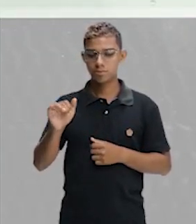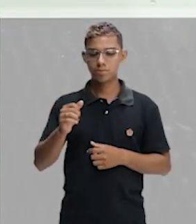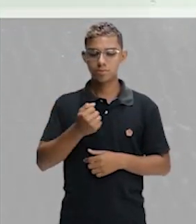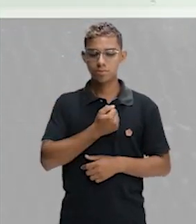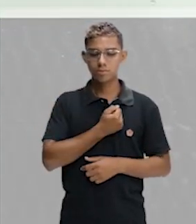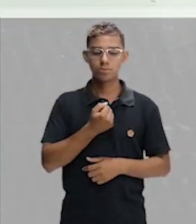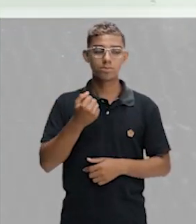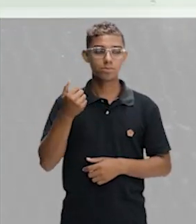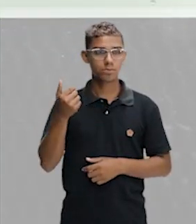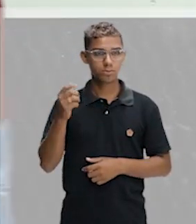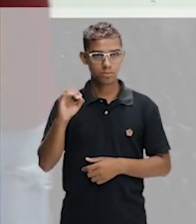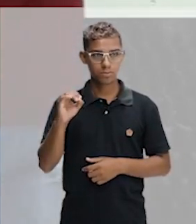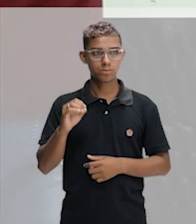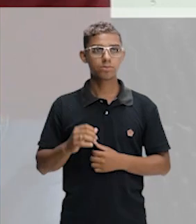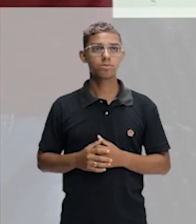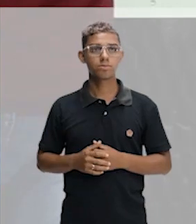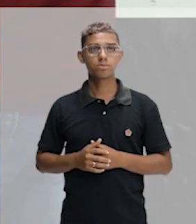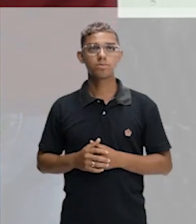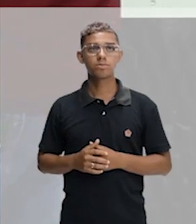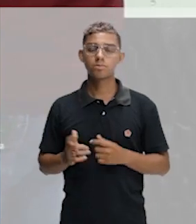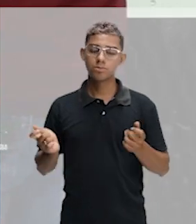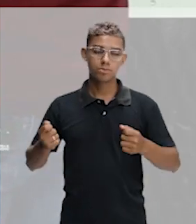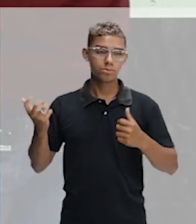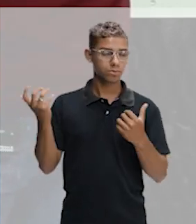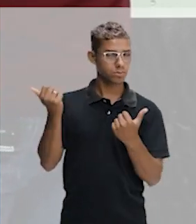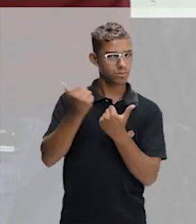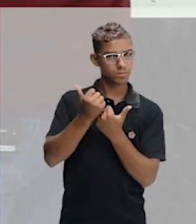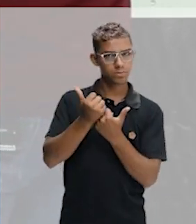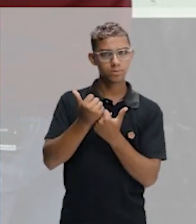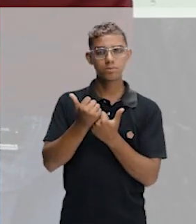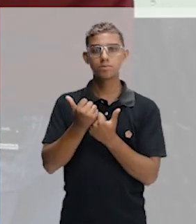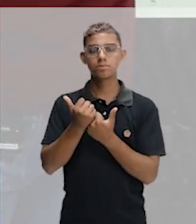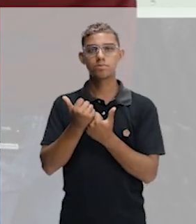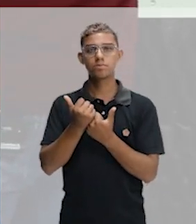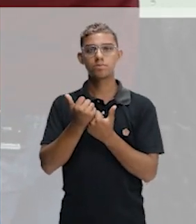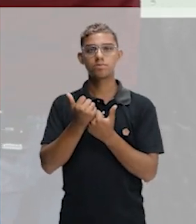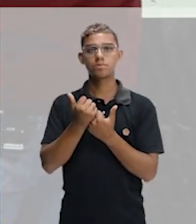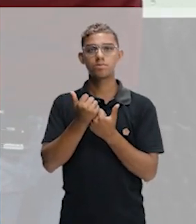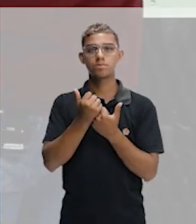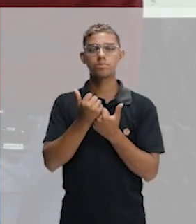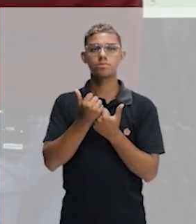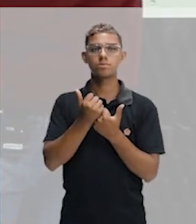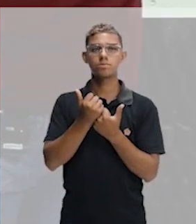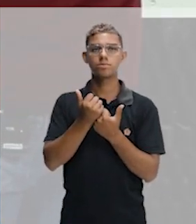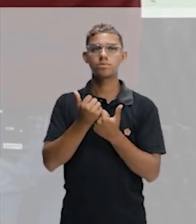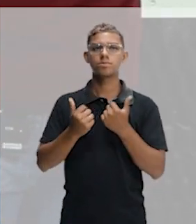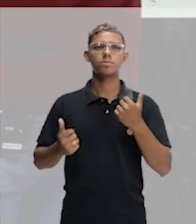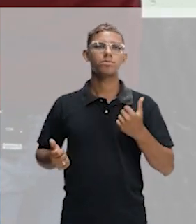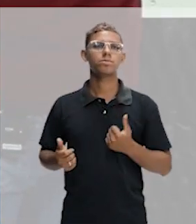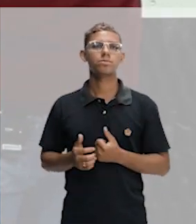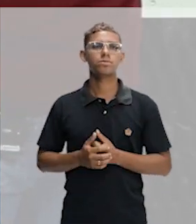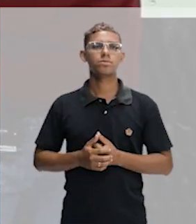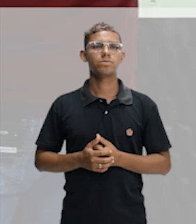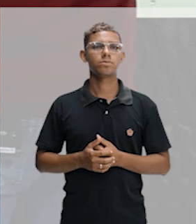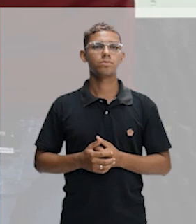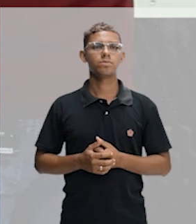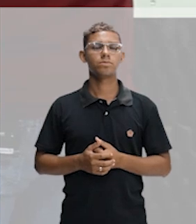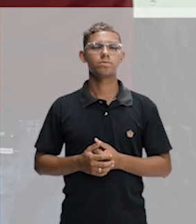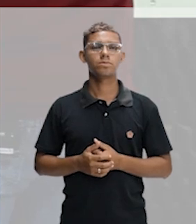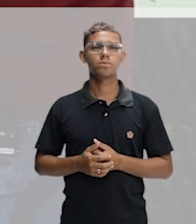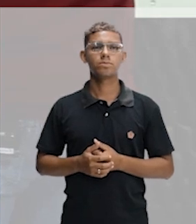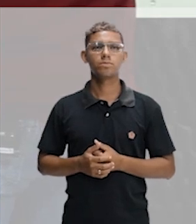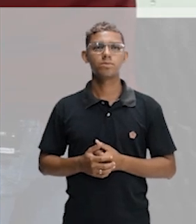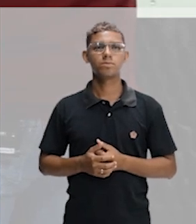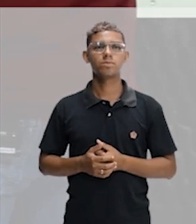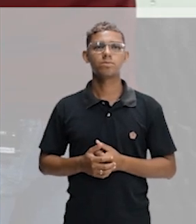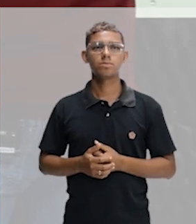nesse caso basta você substituir o Y por 0 k 0 = 2x - 8 ou